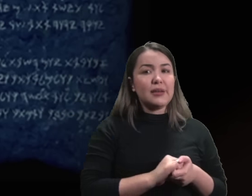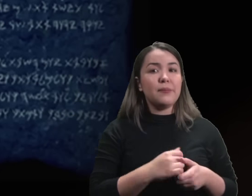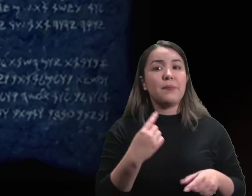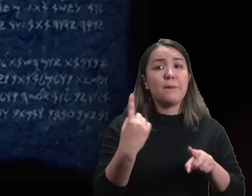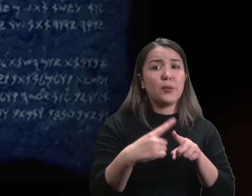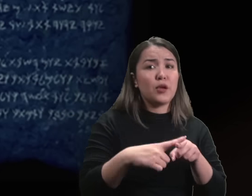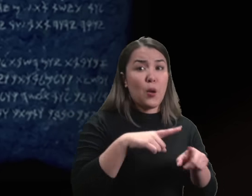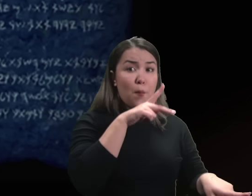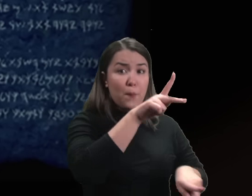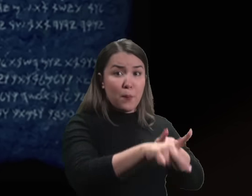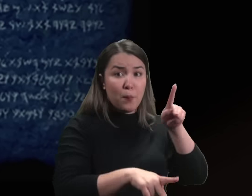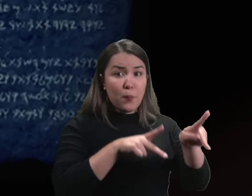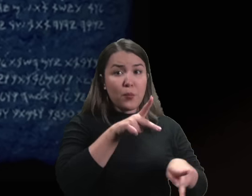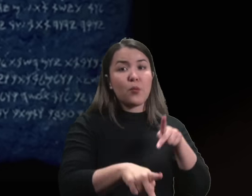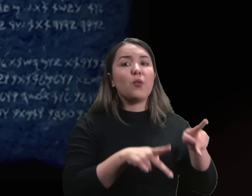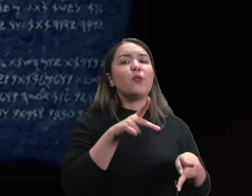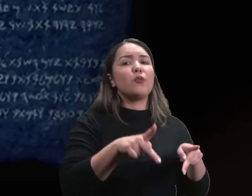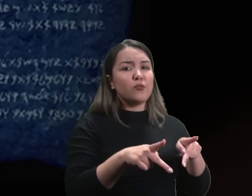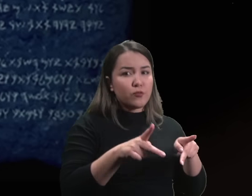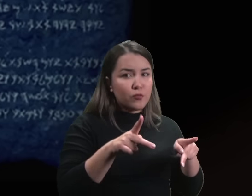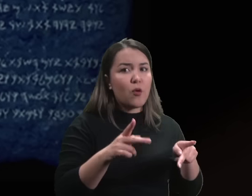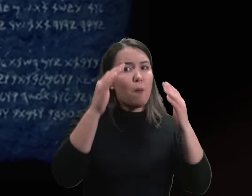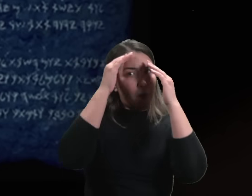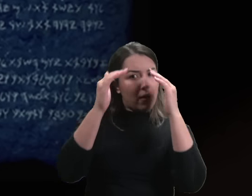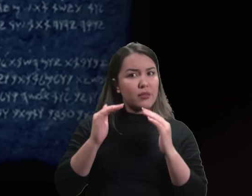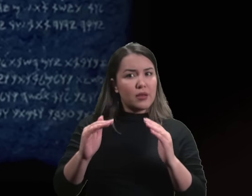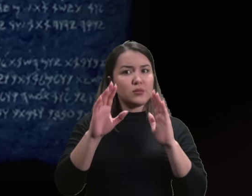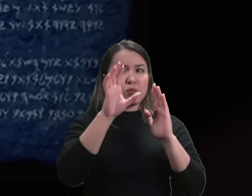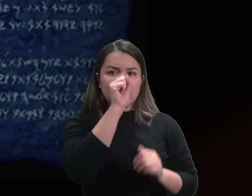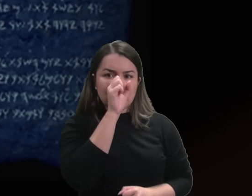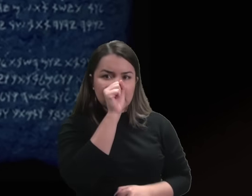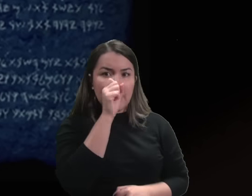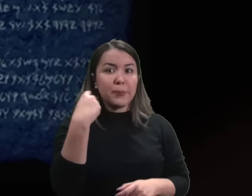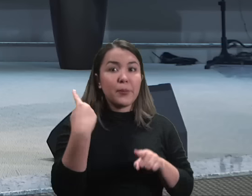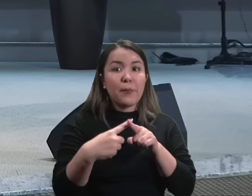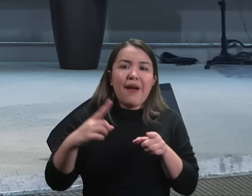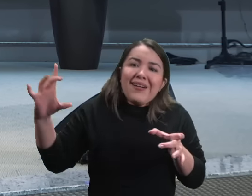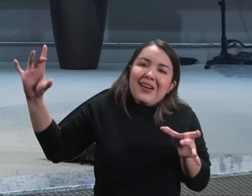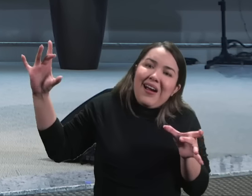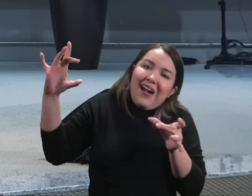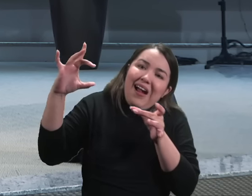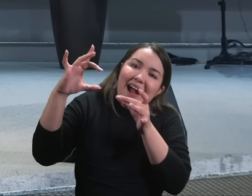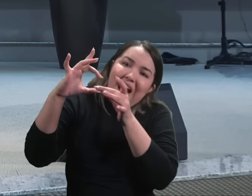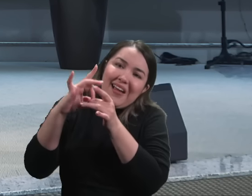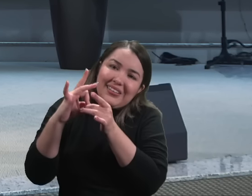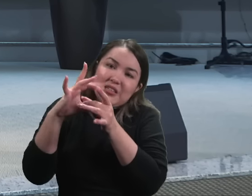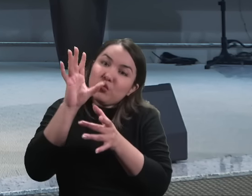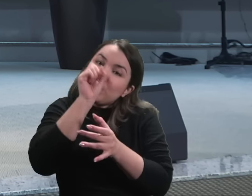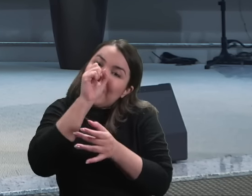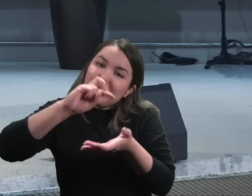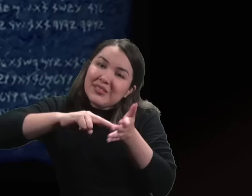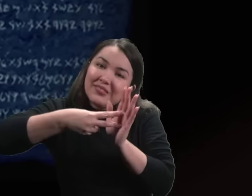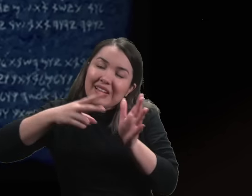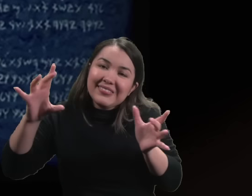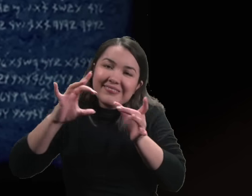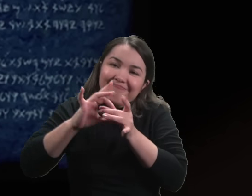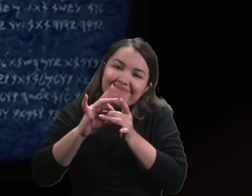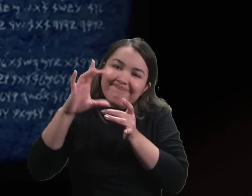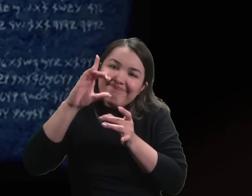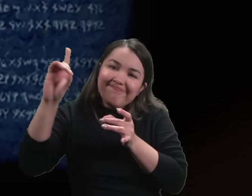sábado celebrando por aliança Perpétua nas suas gerações entre mim e os filhos de Israel é sinal